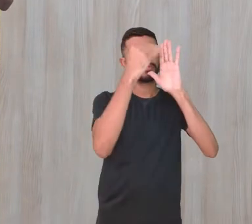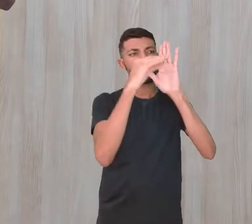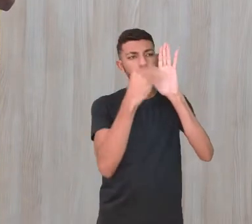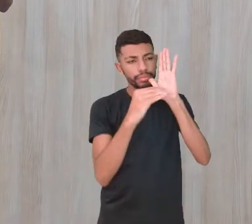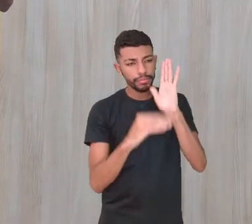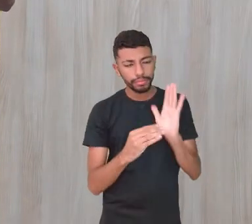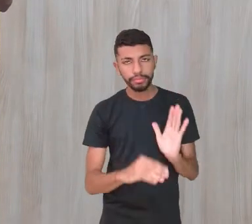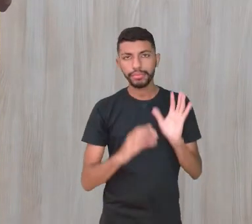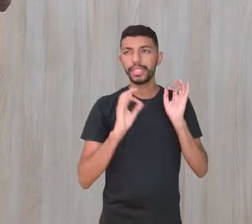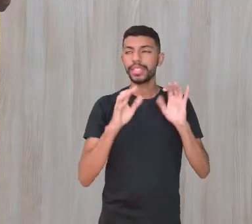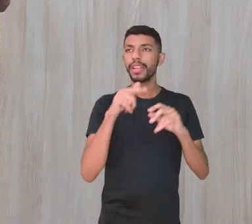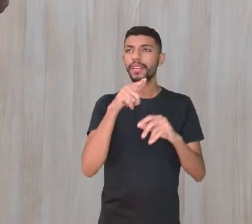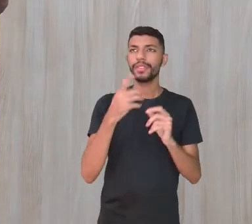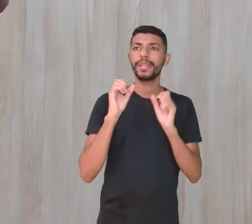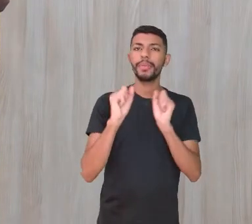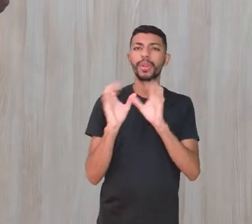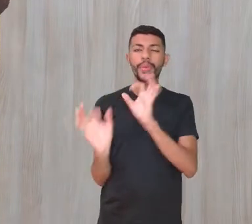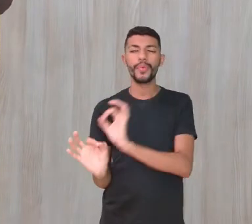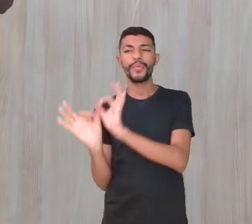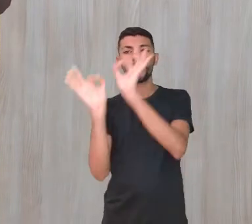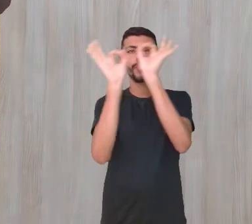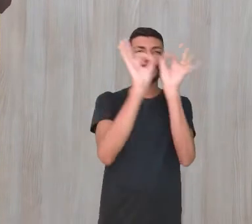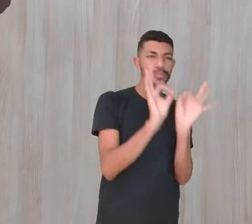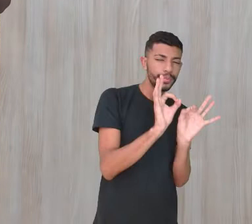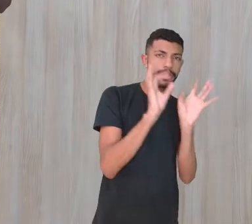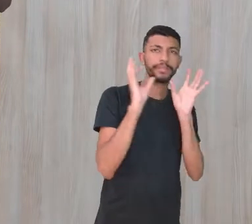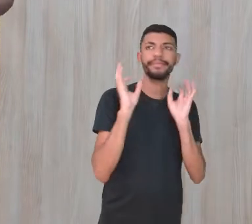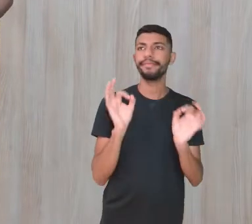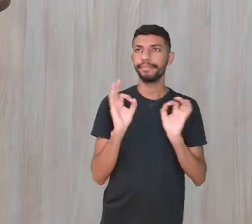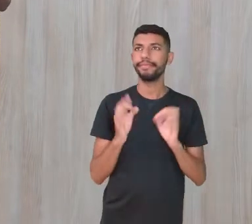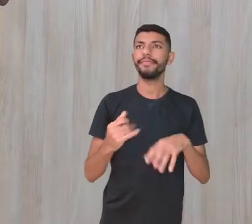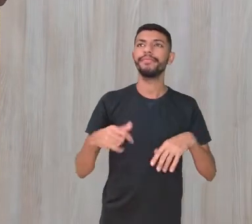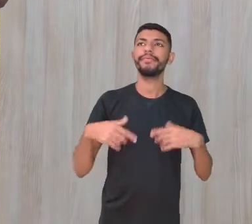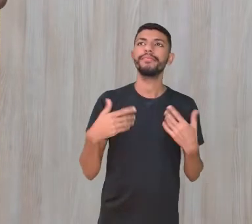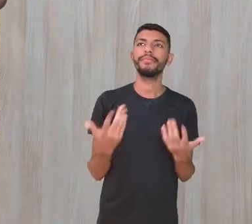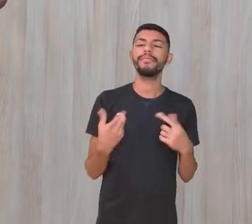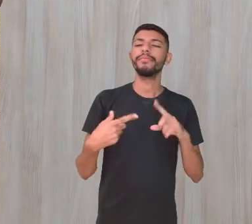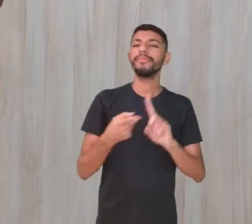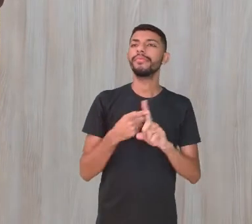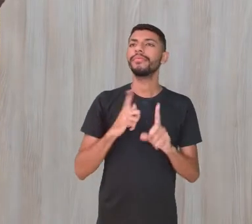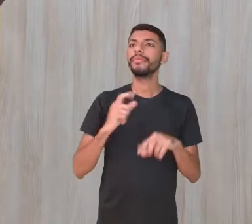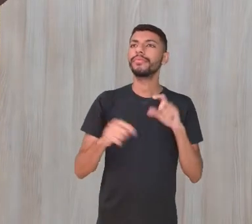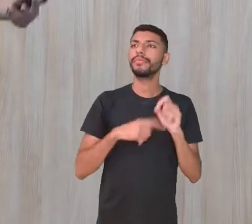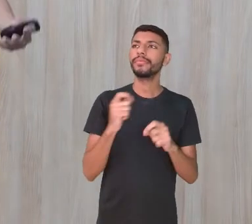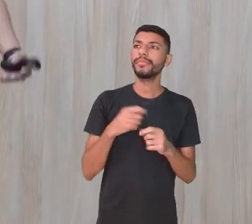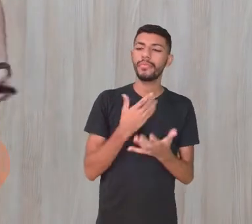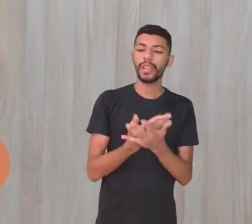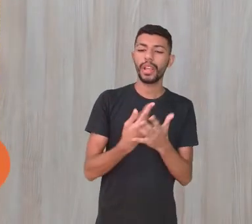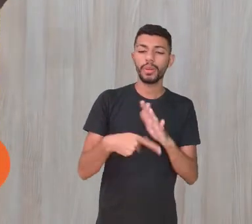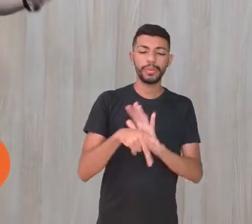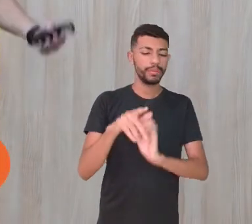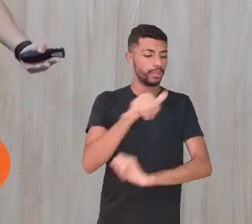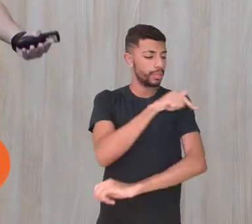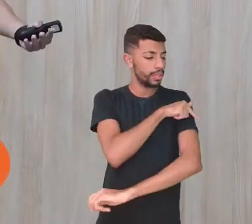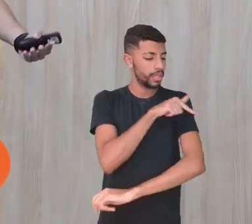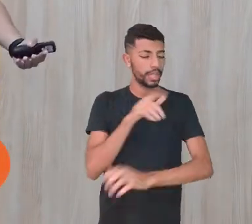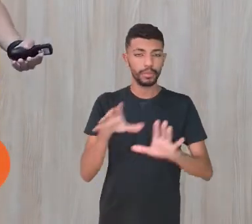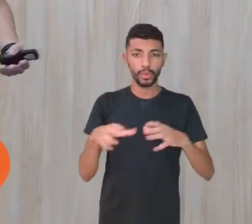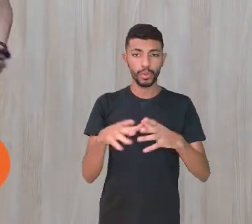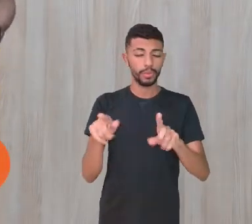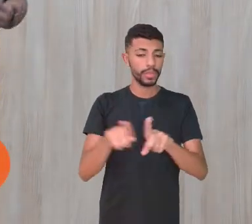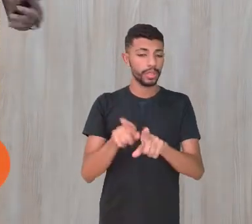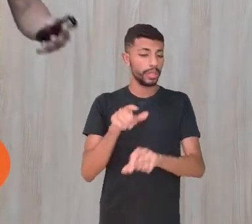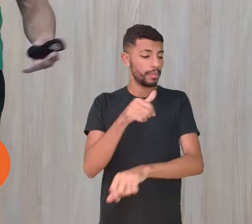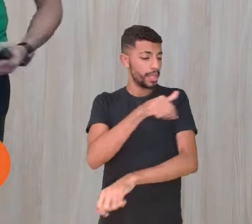vai pegar lá essas aulas, beleza? Vai assistir lá, certo? Tem as aulas também do 7º ano e do 6º ano